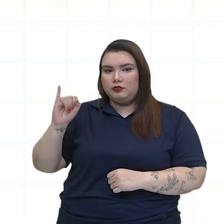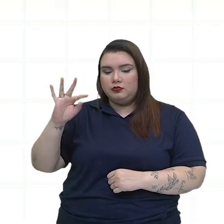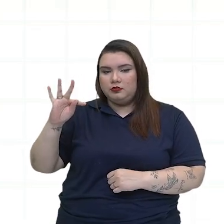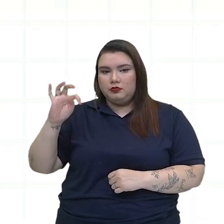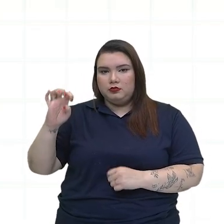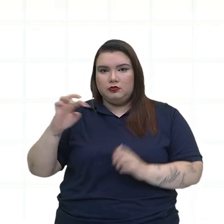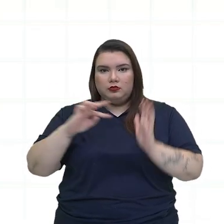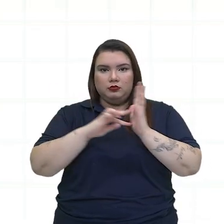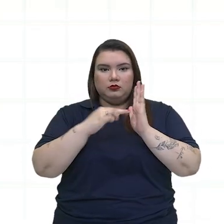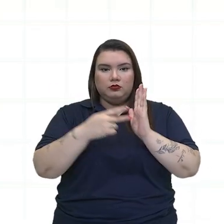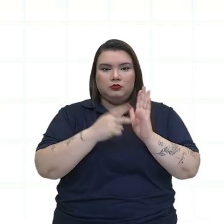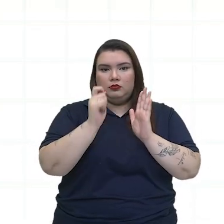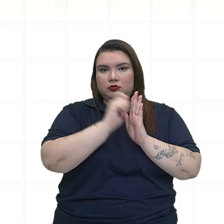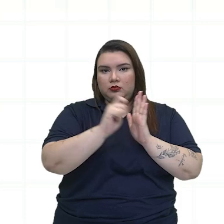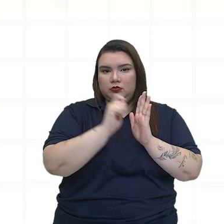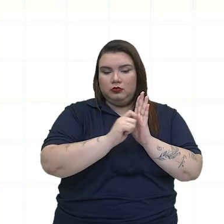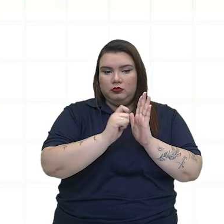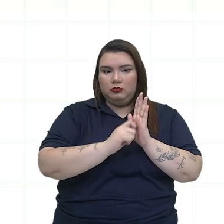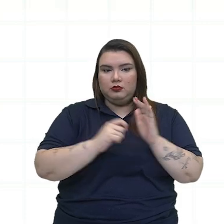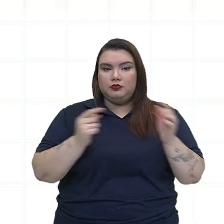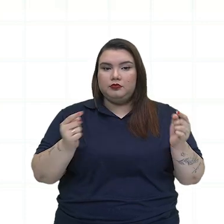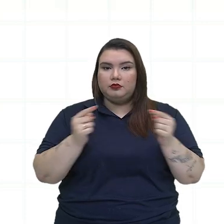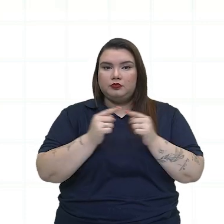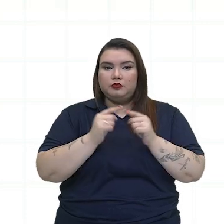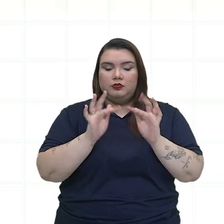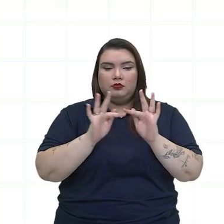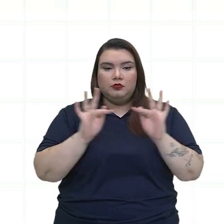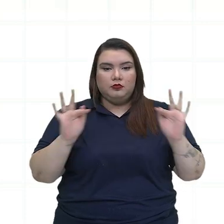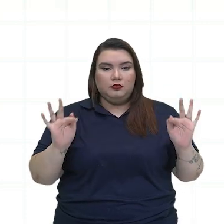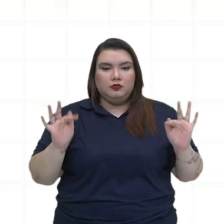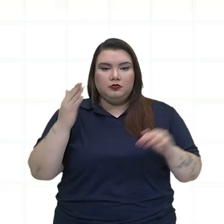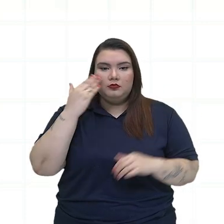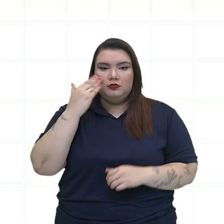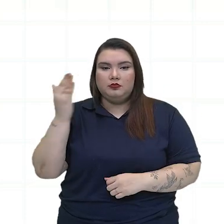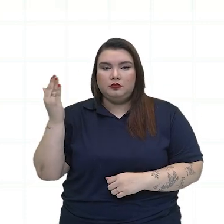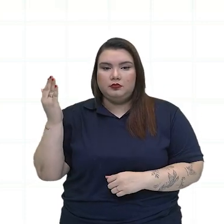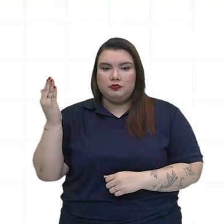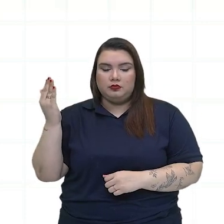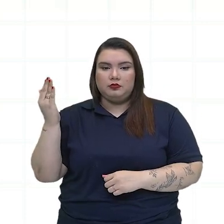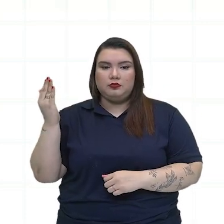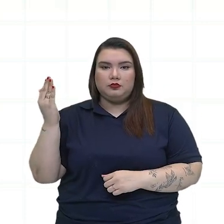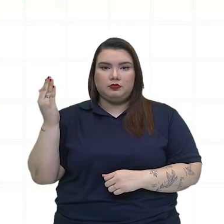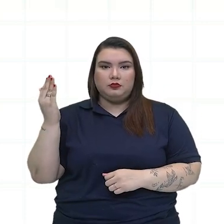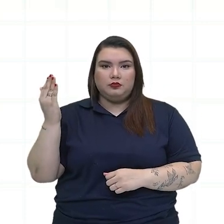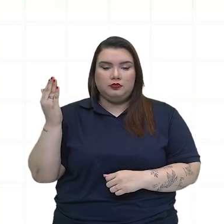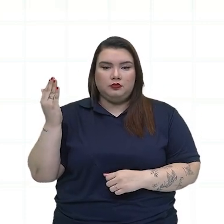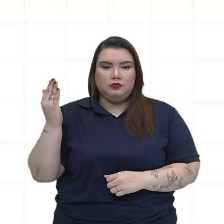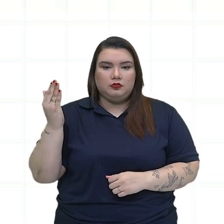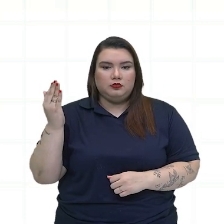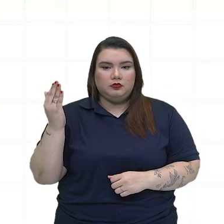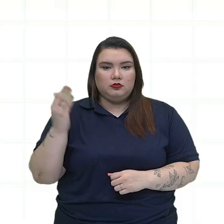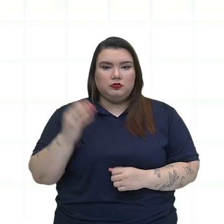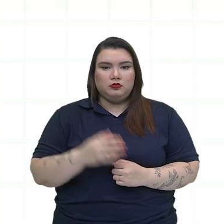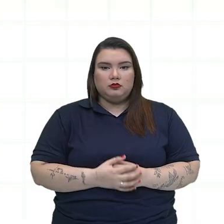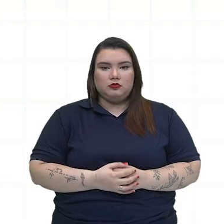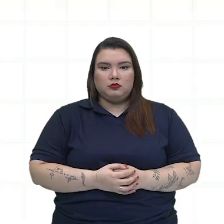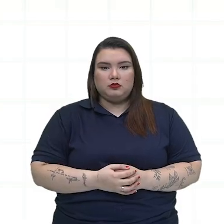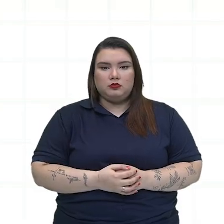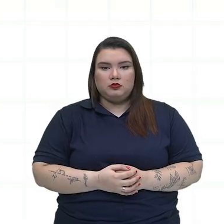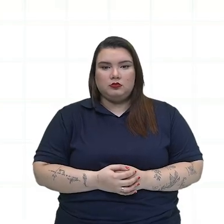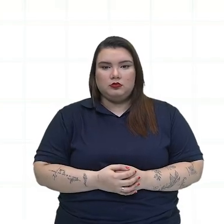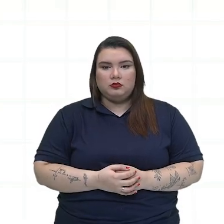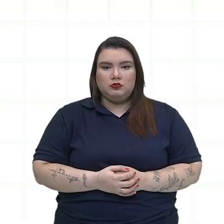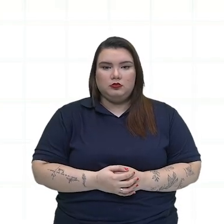é escrever. E aqui na frase, he writes, olha só, letters to